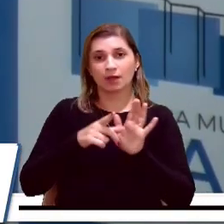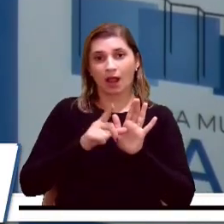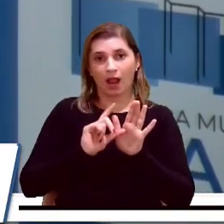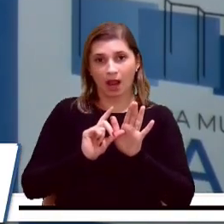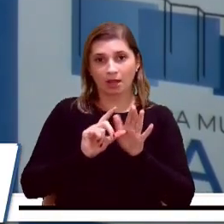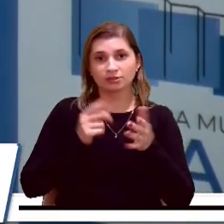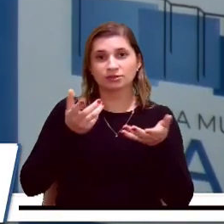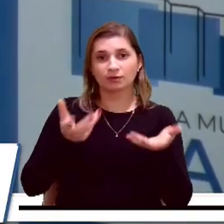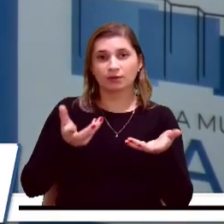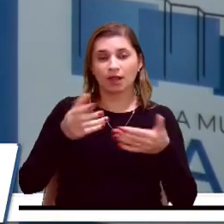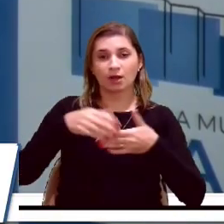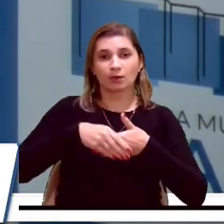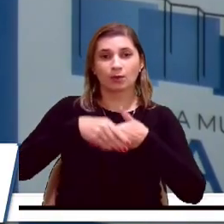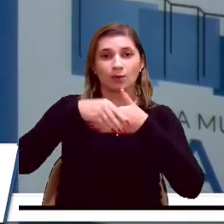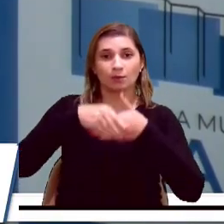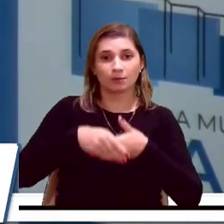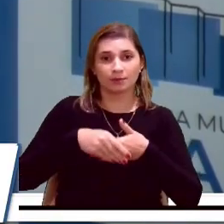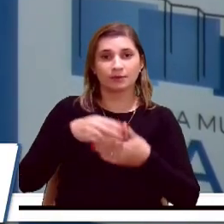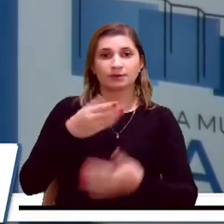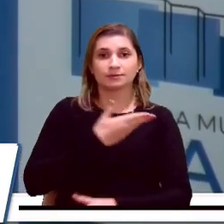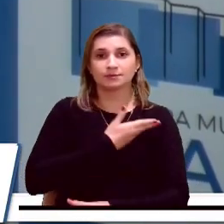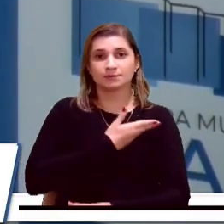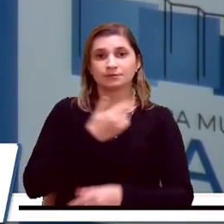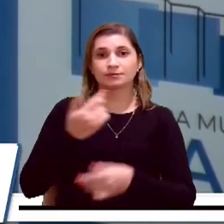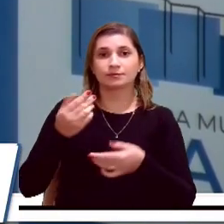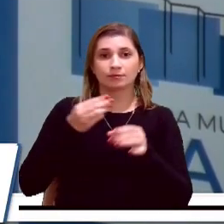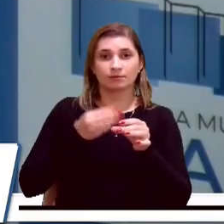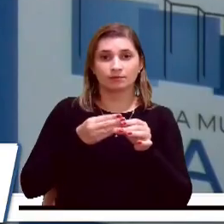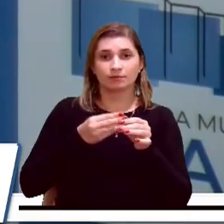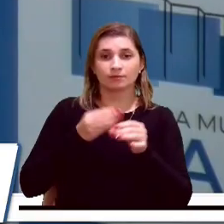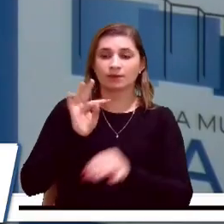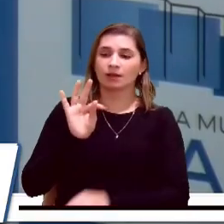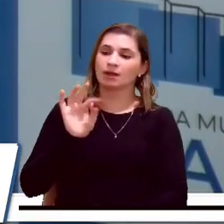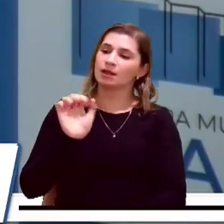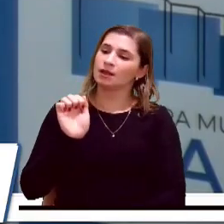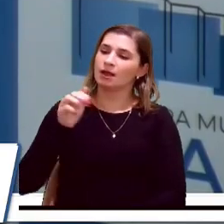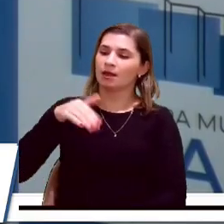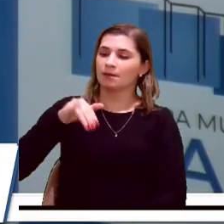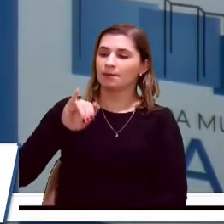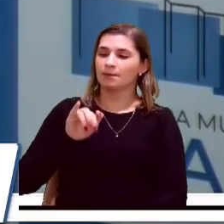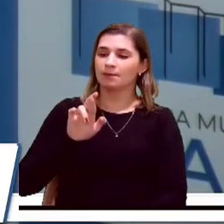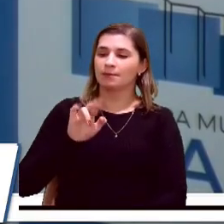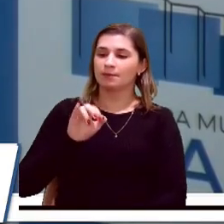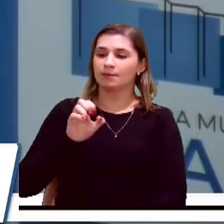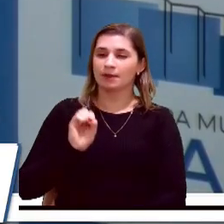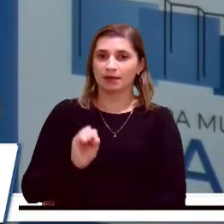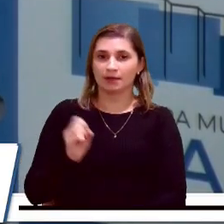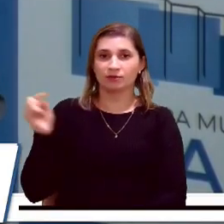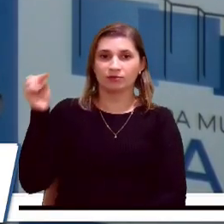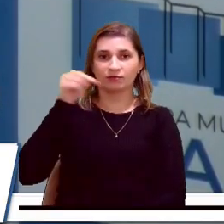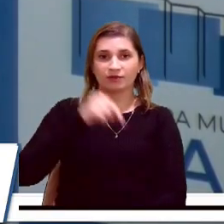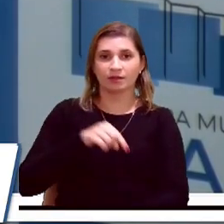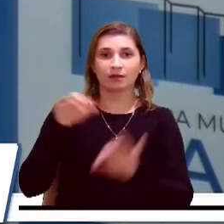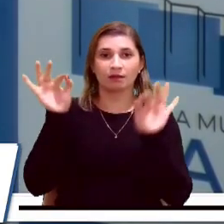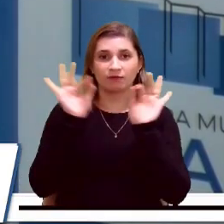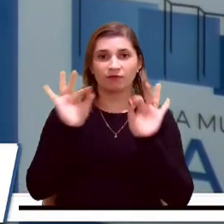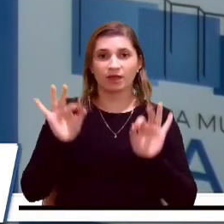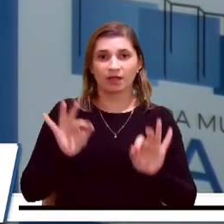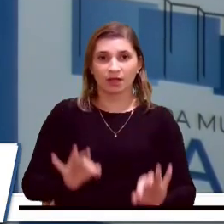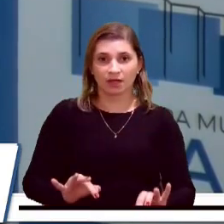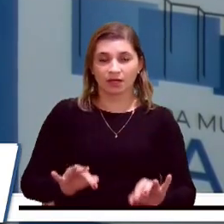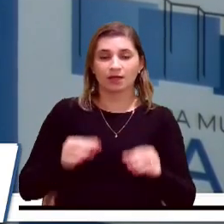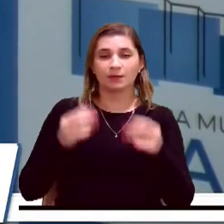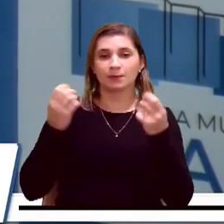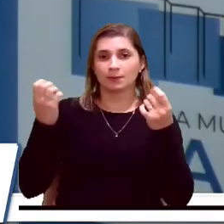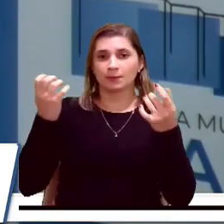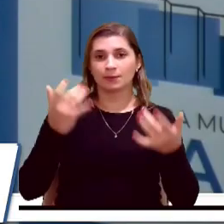cumprimentar a colaboradora do município, a Tamires, que veio aqui muito feliz na sua explanação e